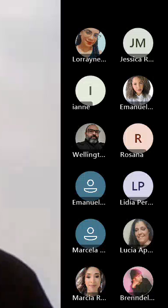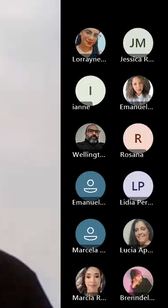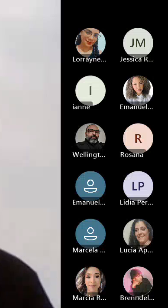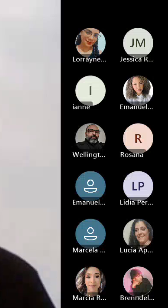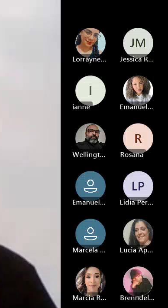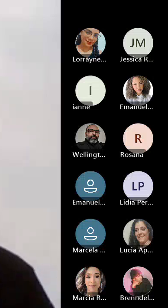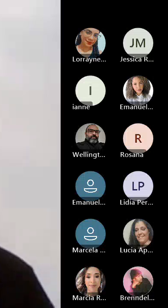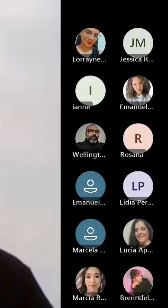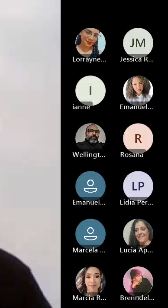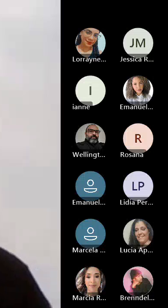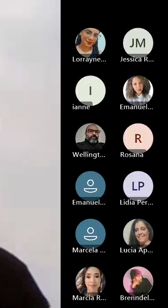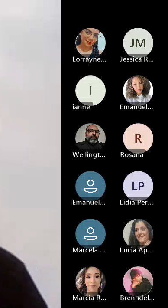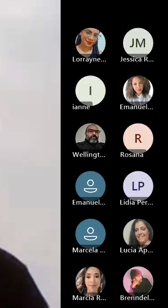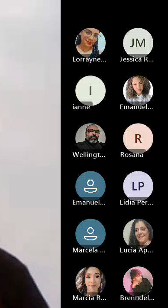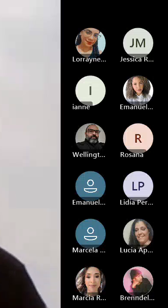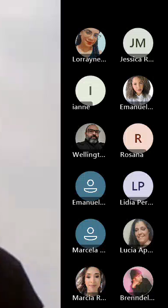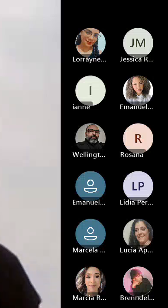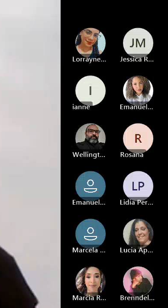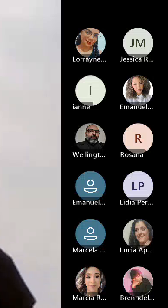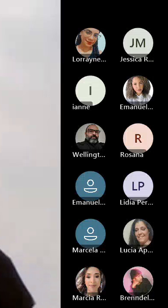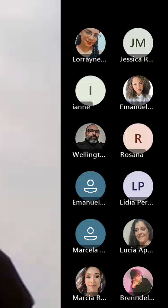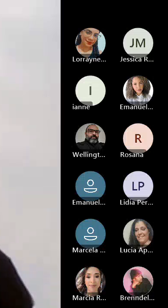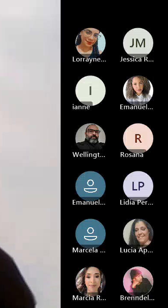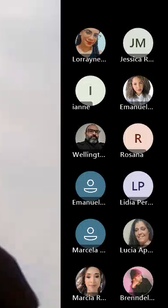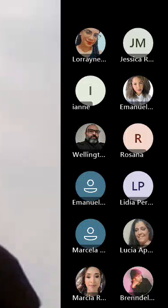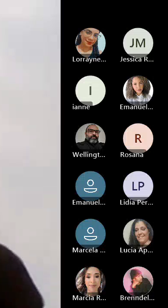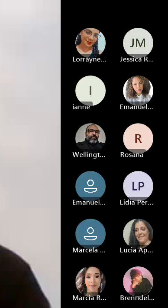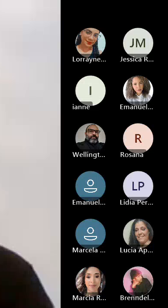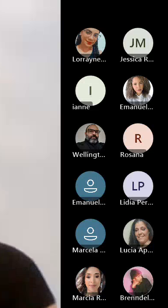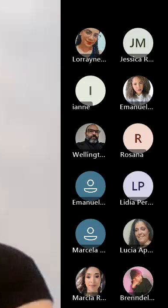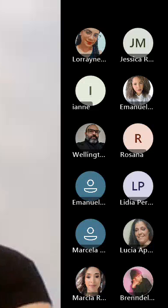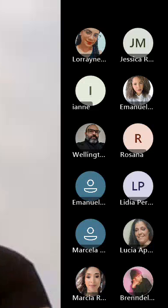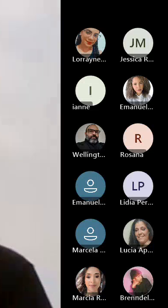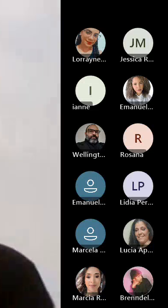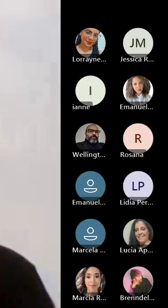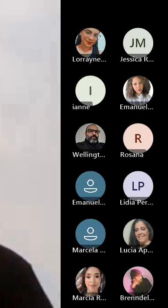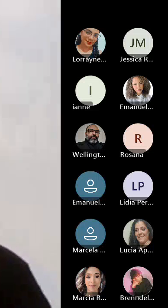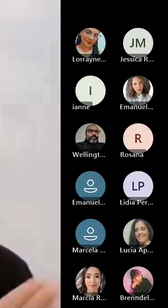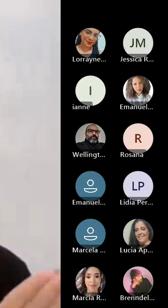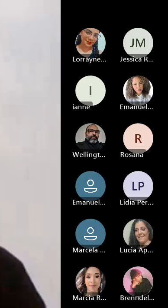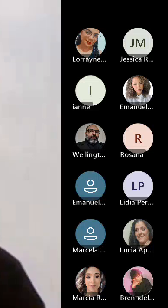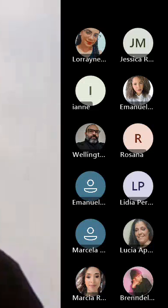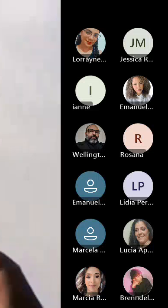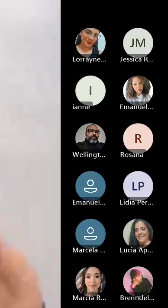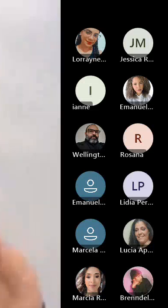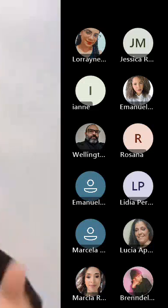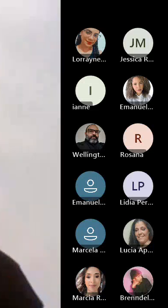vem. Amanhã eu já vou passar essa informação para a coordenação para ampliar o prazo do fórum.